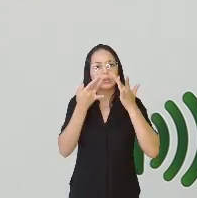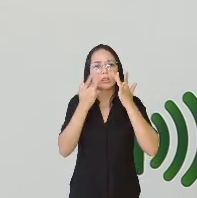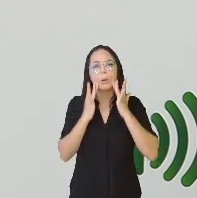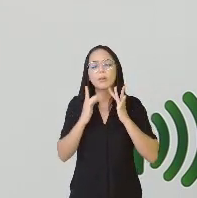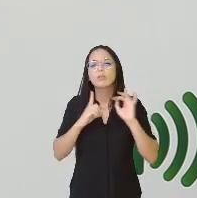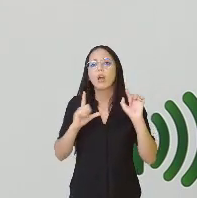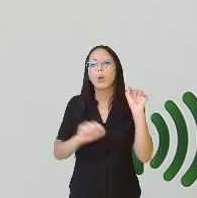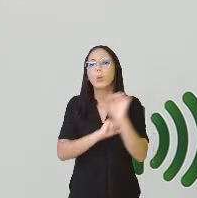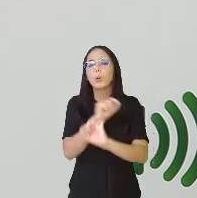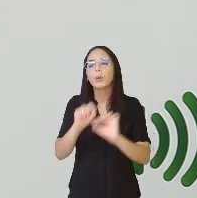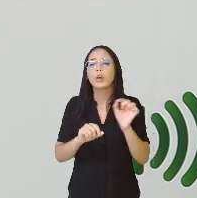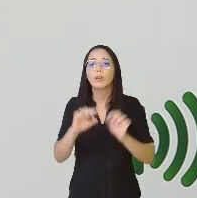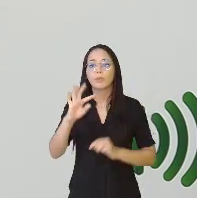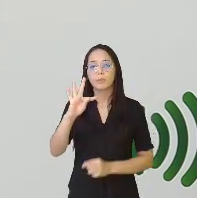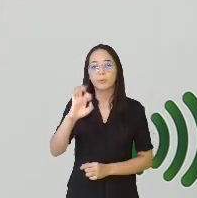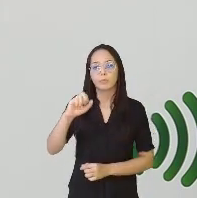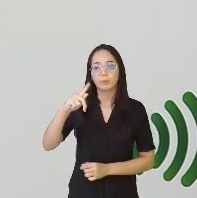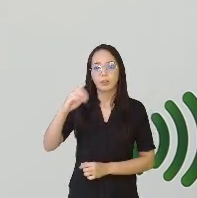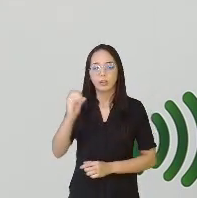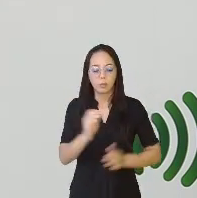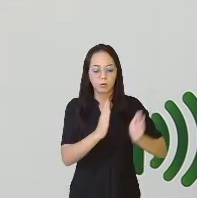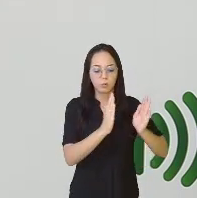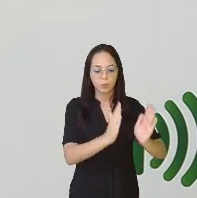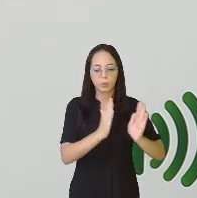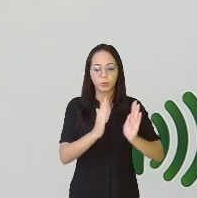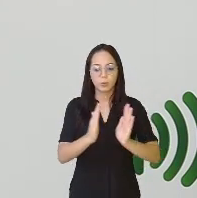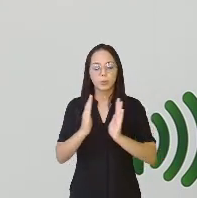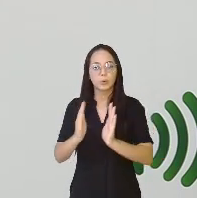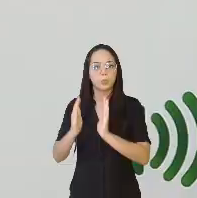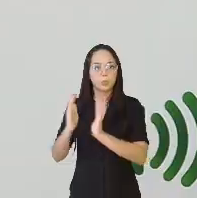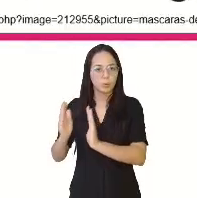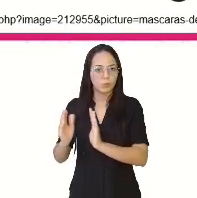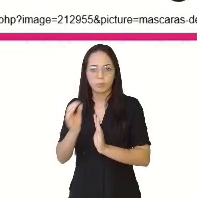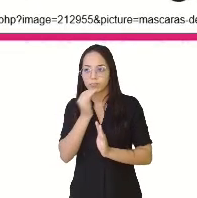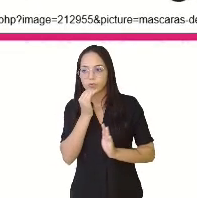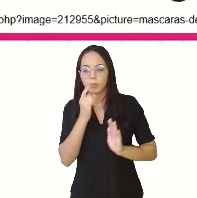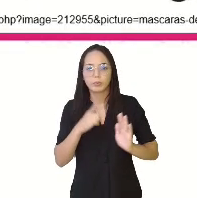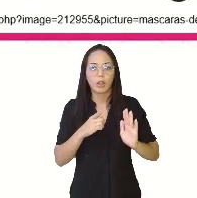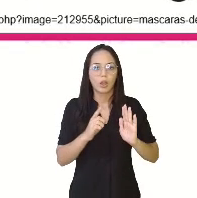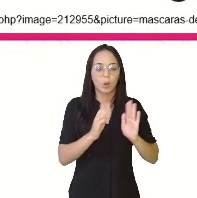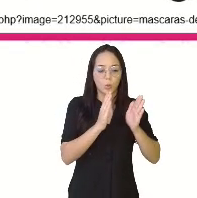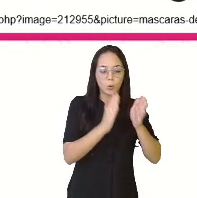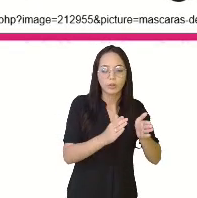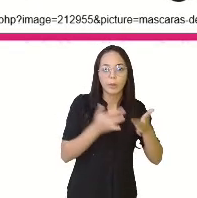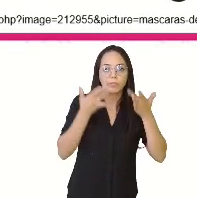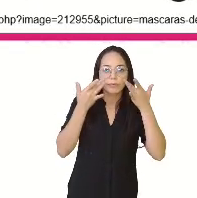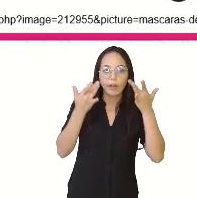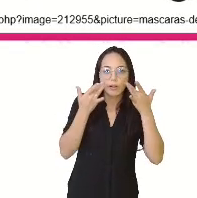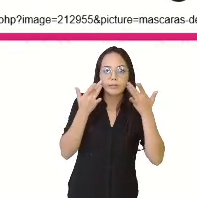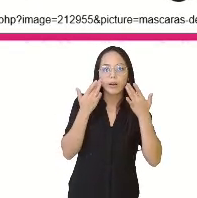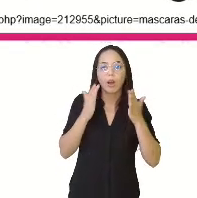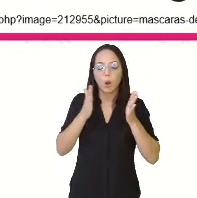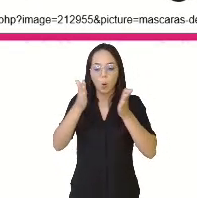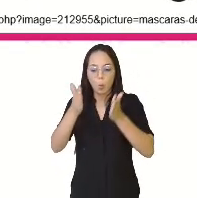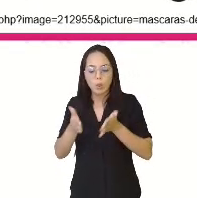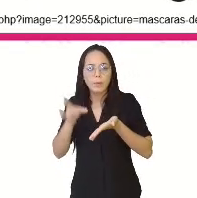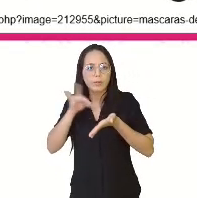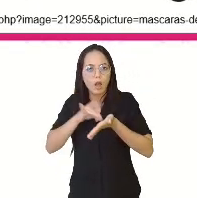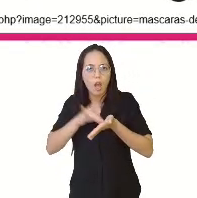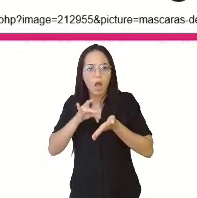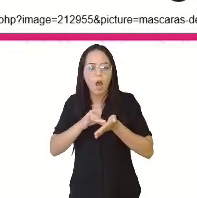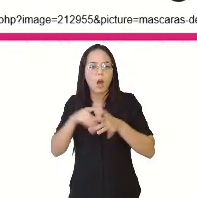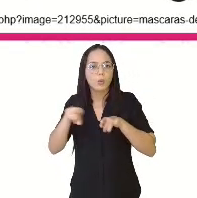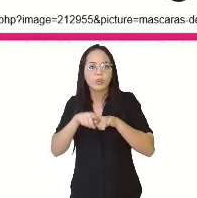tempo, que são vários tipos de tempo que tem no texto dramático. Temos o tempo teatral, o tempo real,